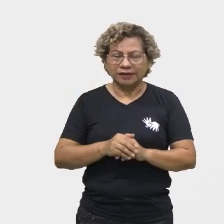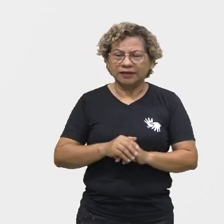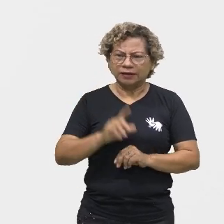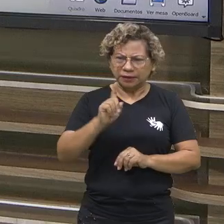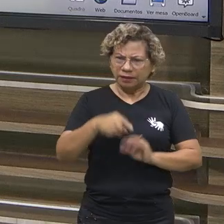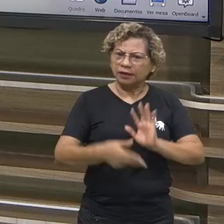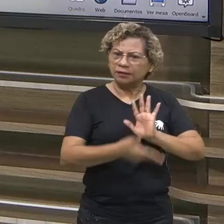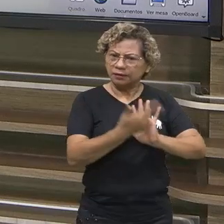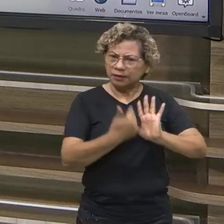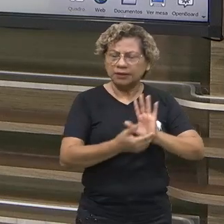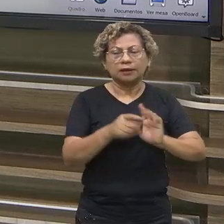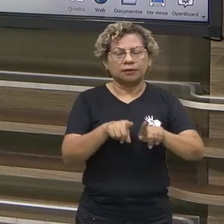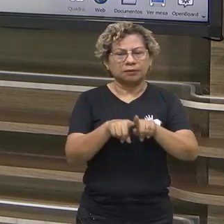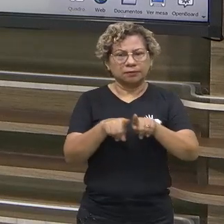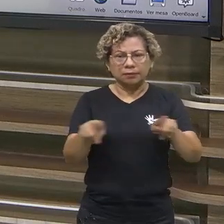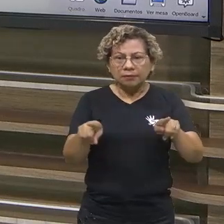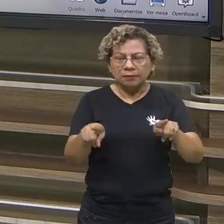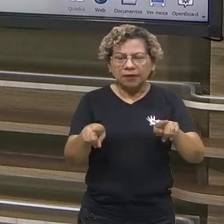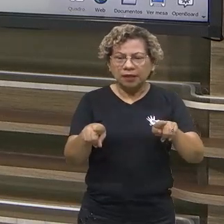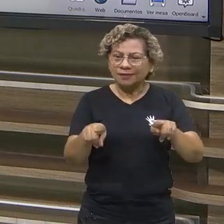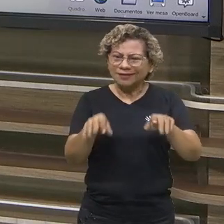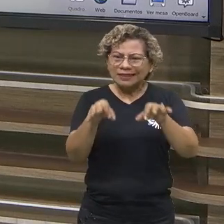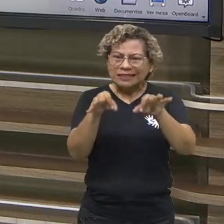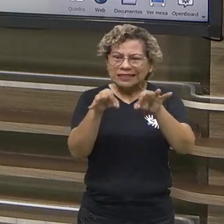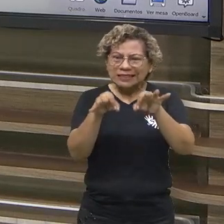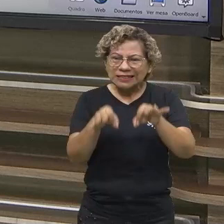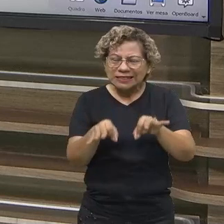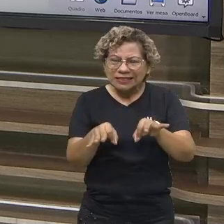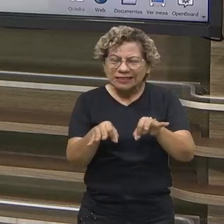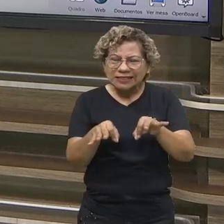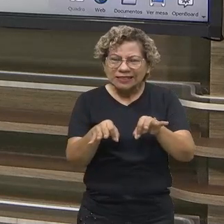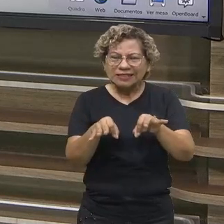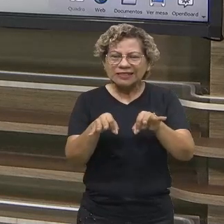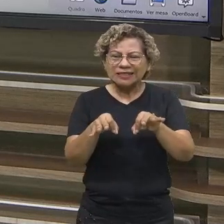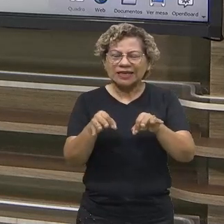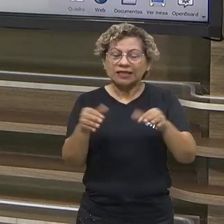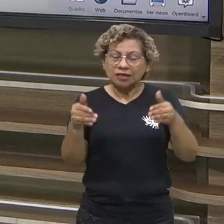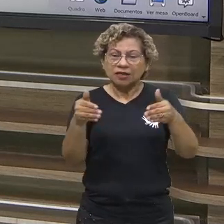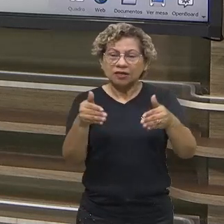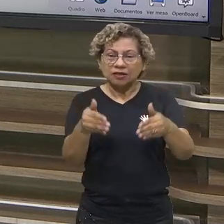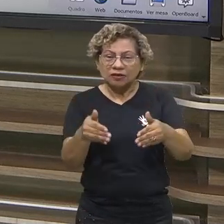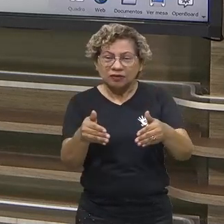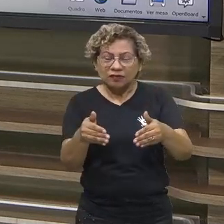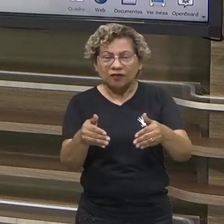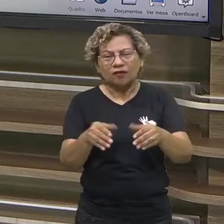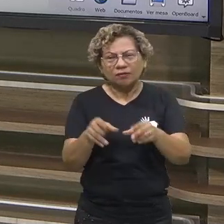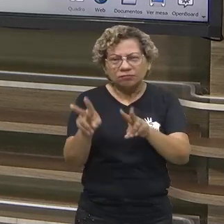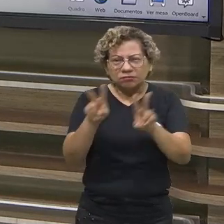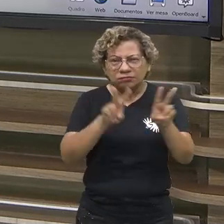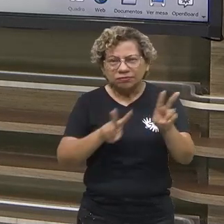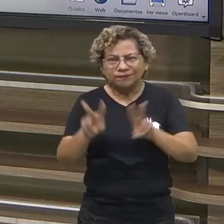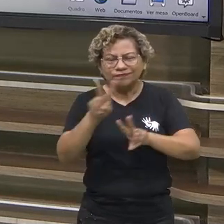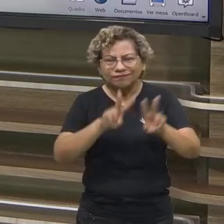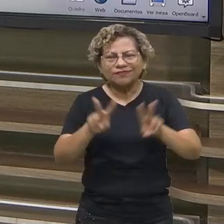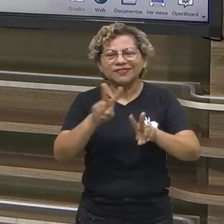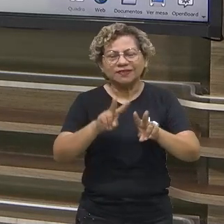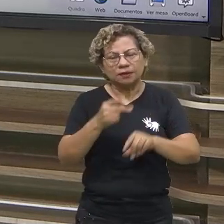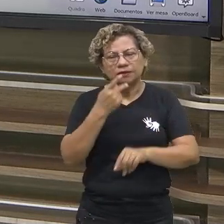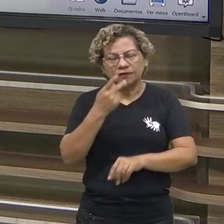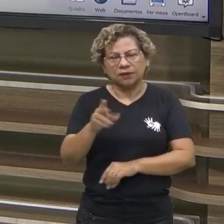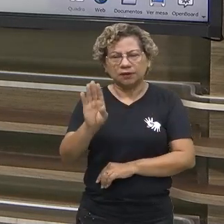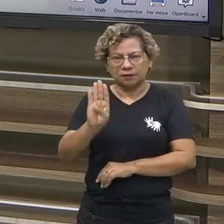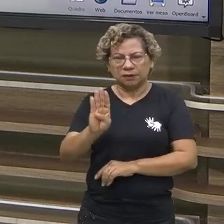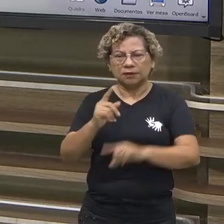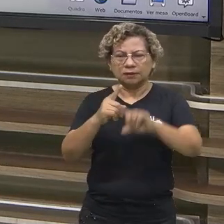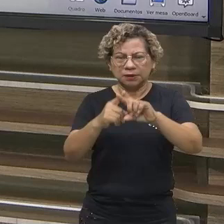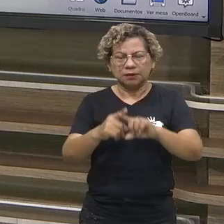coisa, mas ela não está representando objetivamente isso. Então, a gente pode classificar que é uma obra